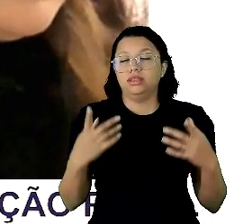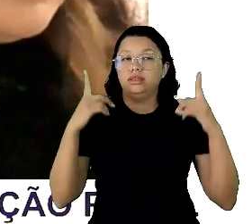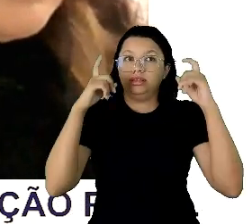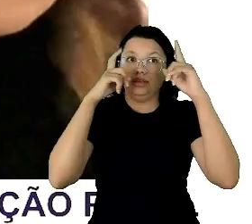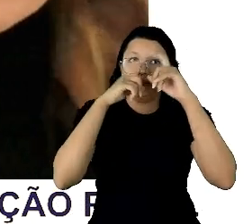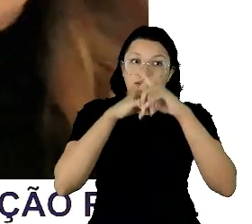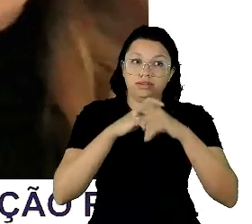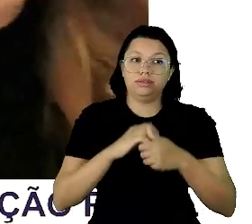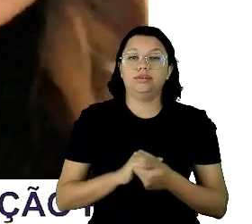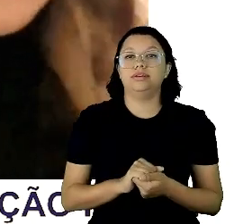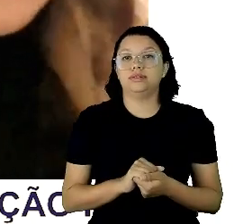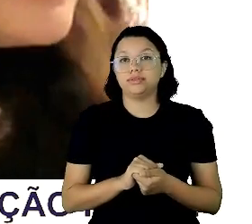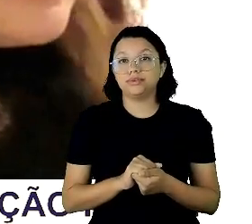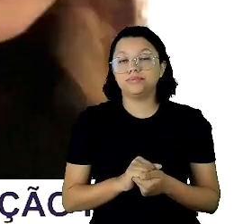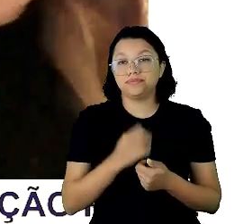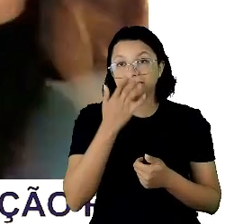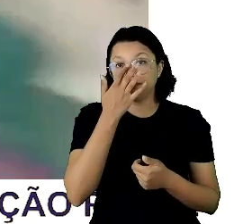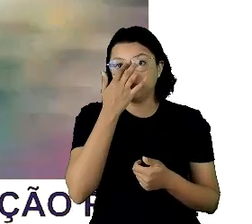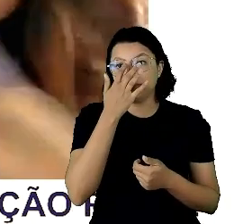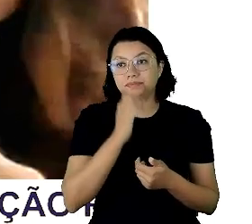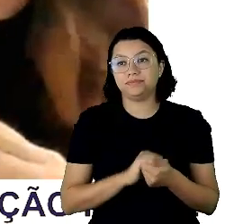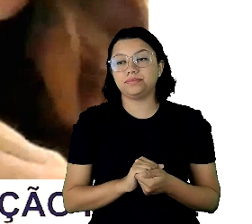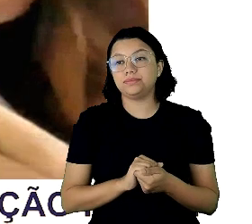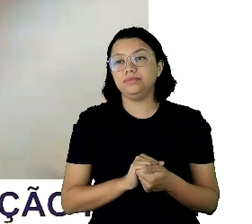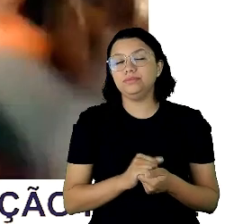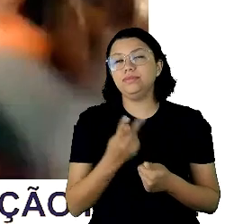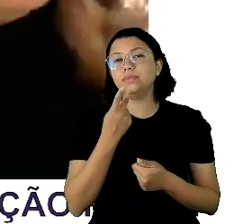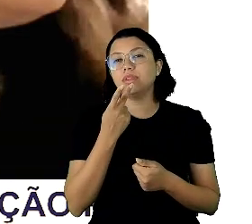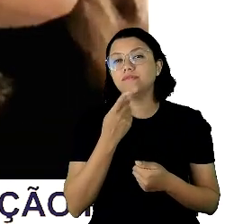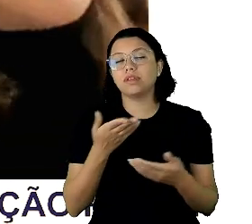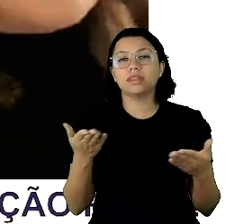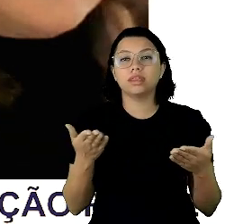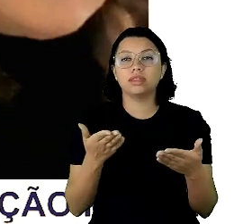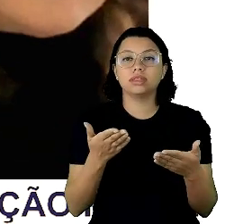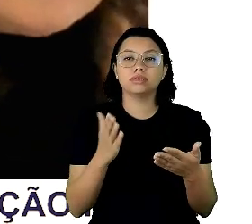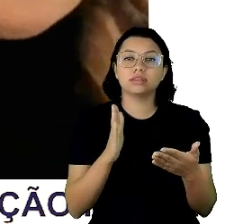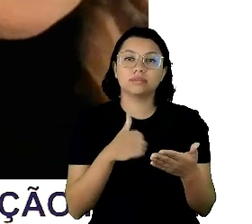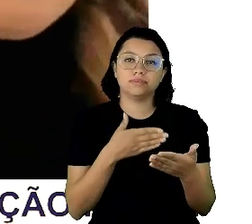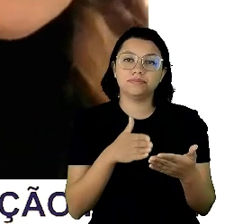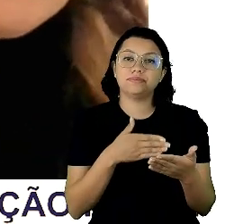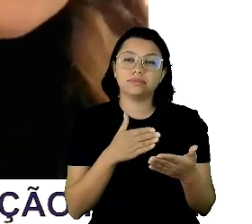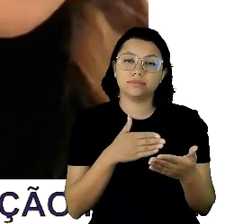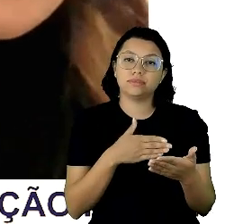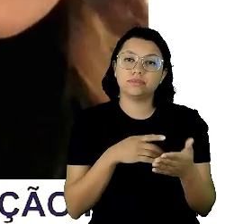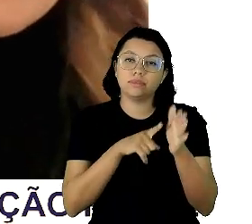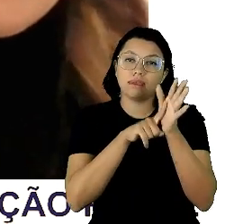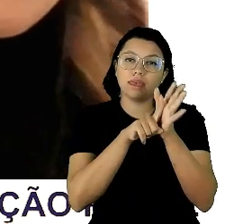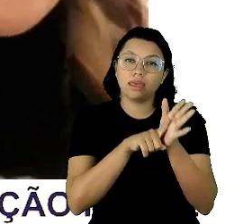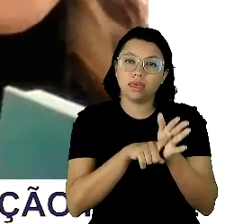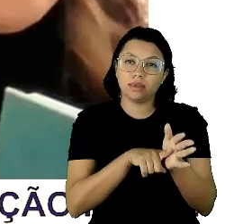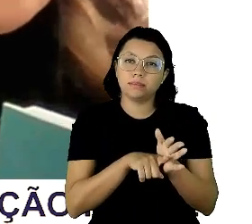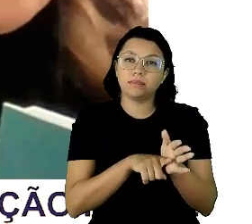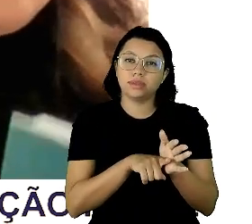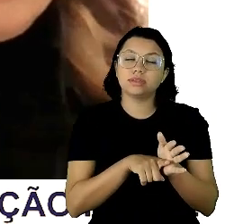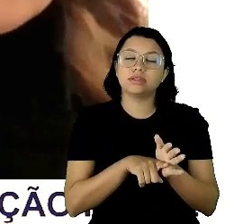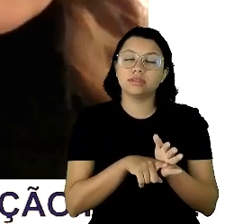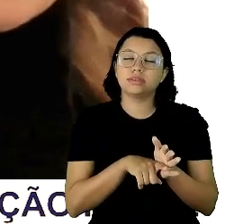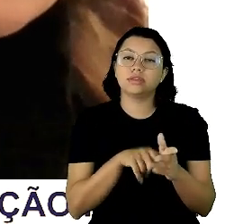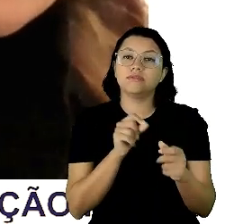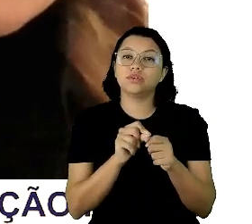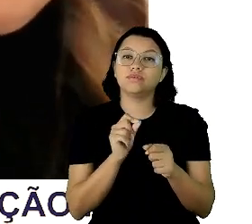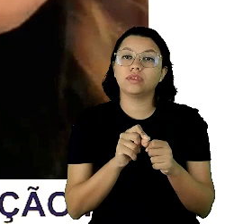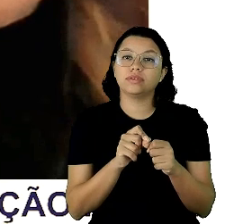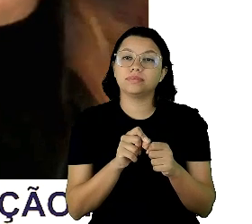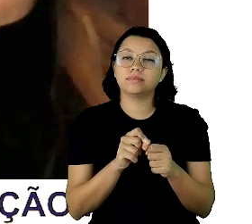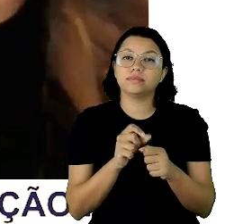mesmo a vida da mulher. Eu citei nesse artigo aqui, eu cito a pesquisa do IPEA, que é